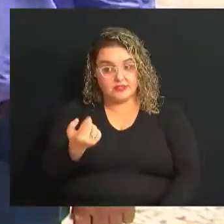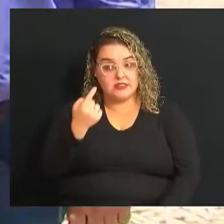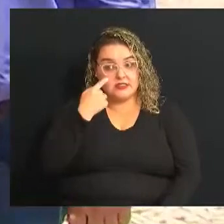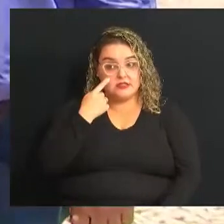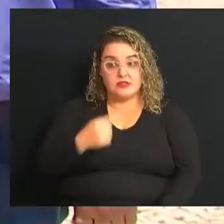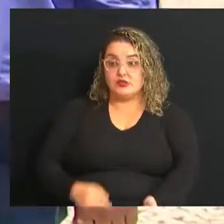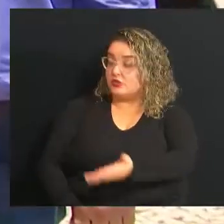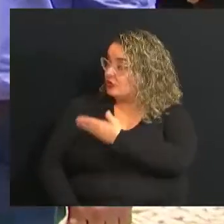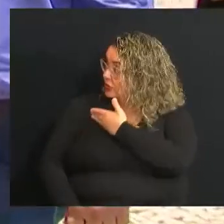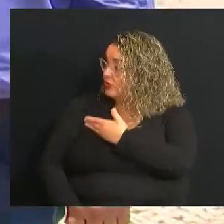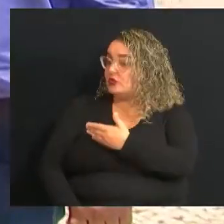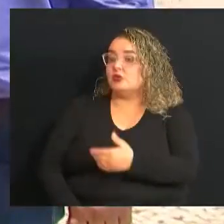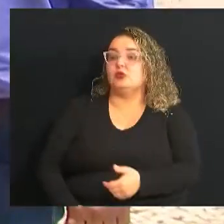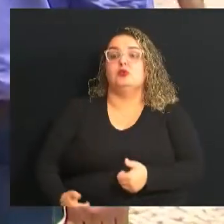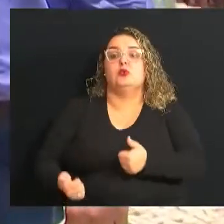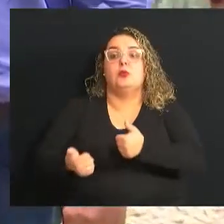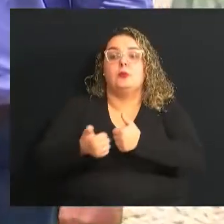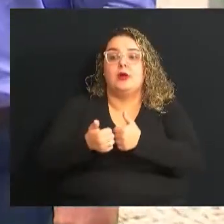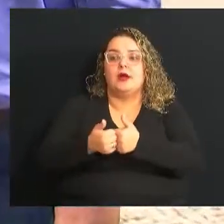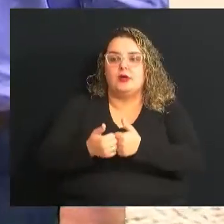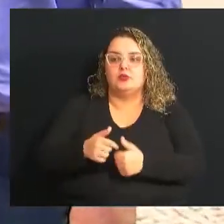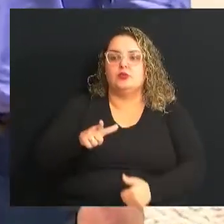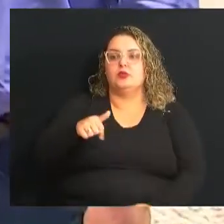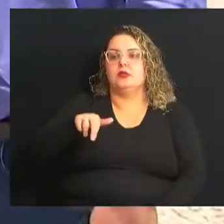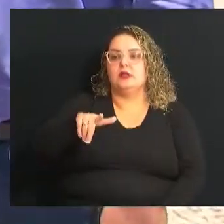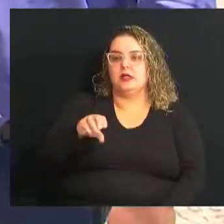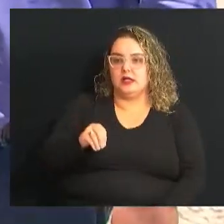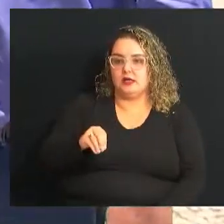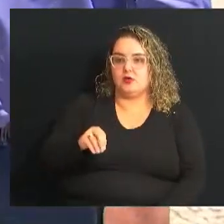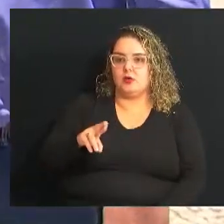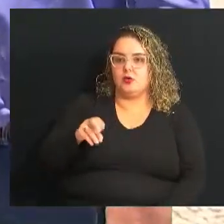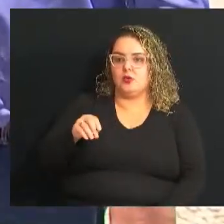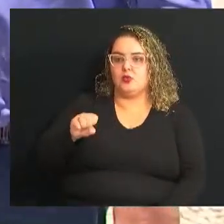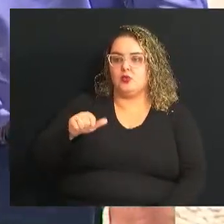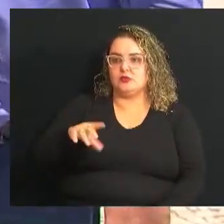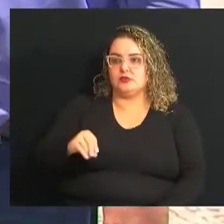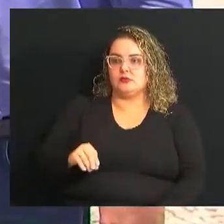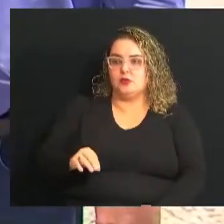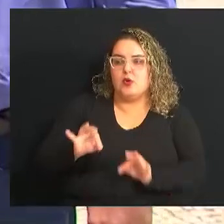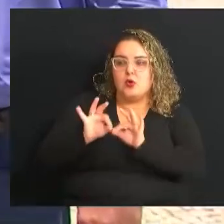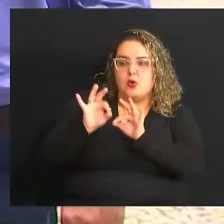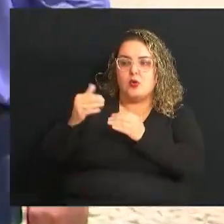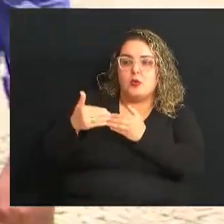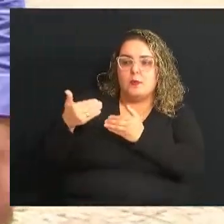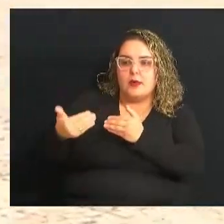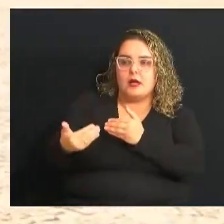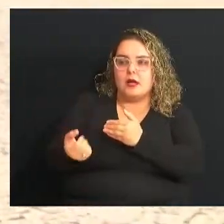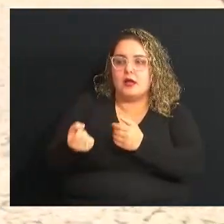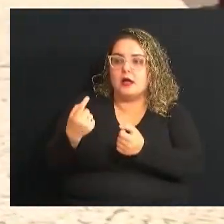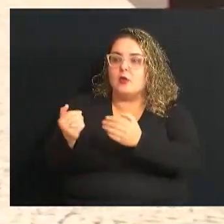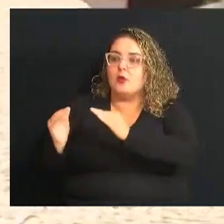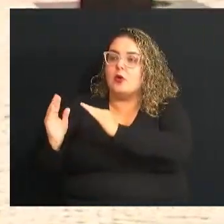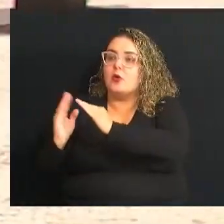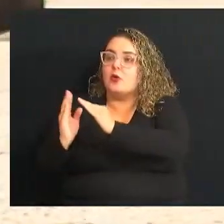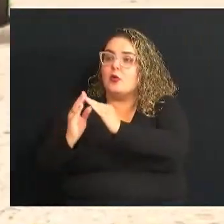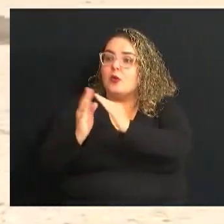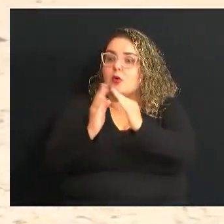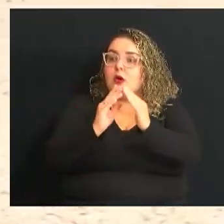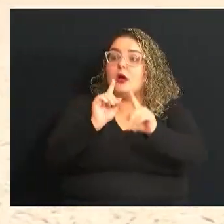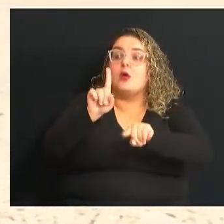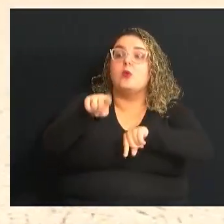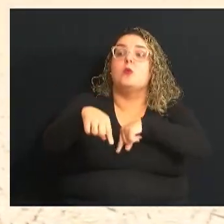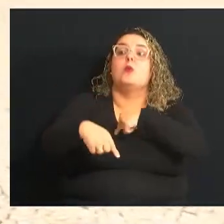também traz vida ao centro? Sim, traz muita vida ao centro e é uma oportunidade até de nós, da Secretaria de